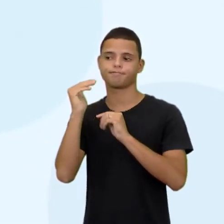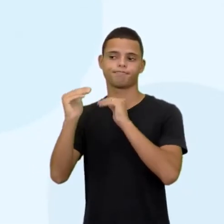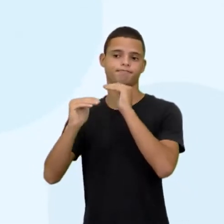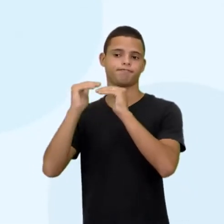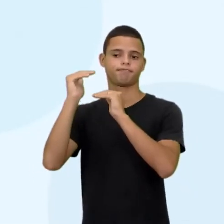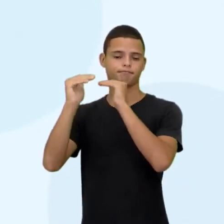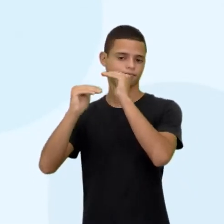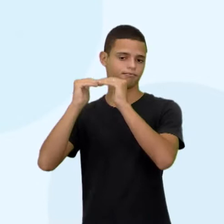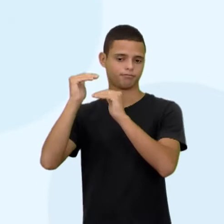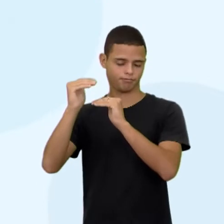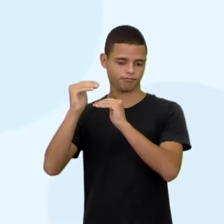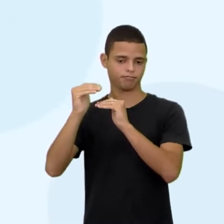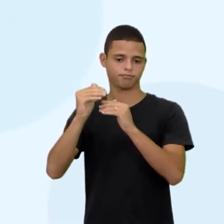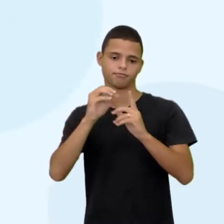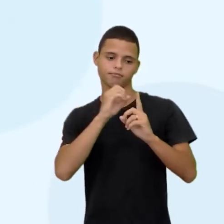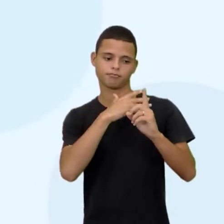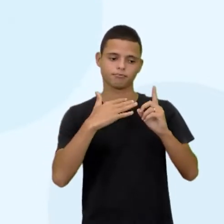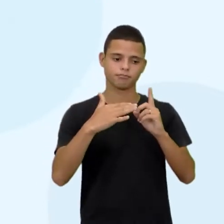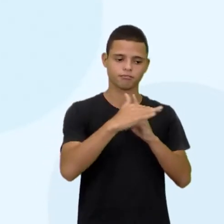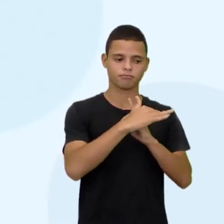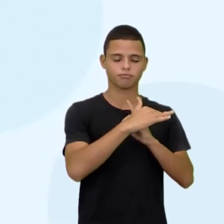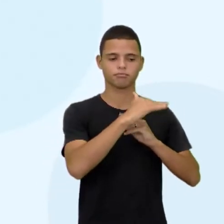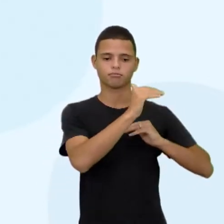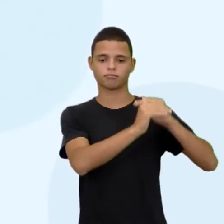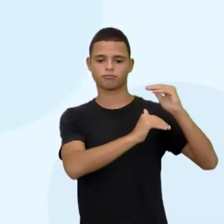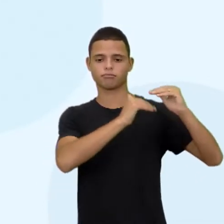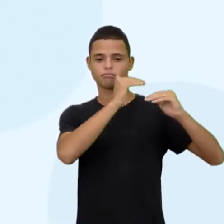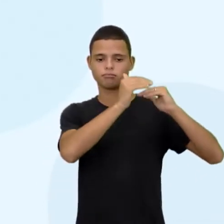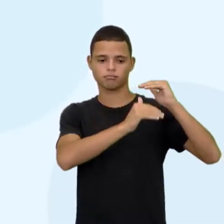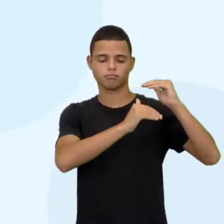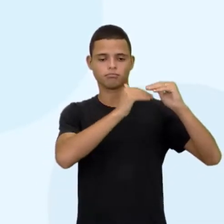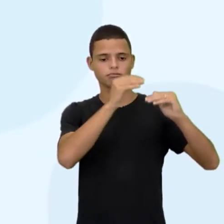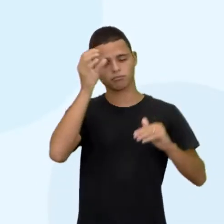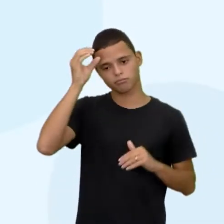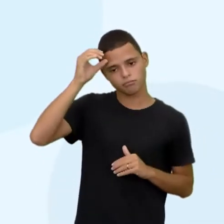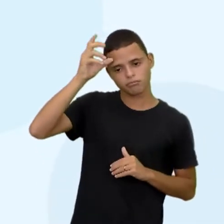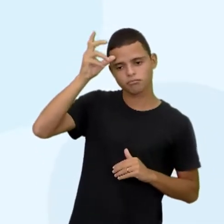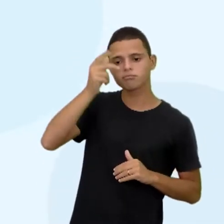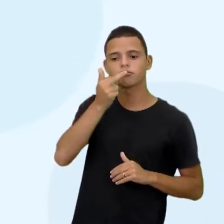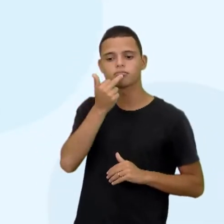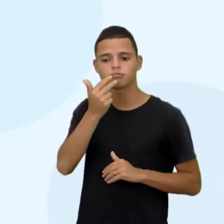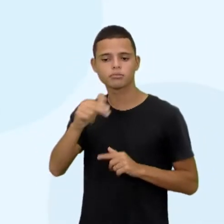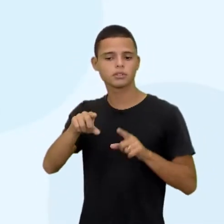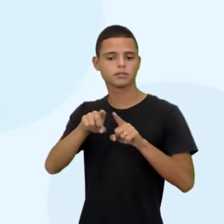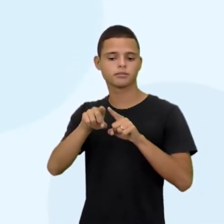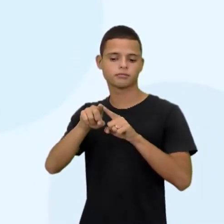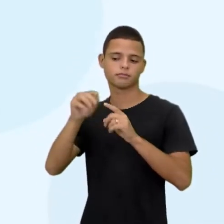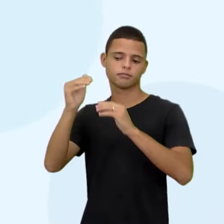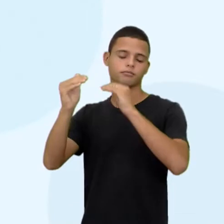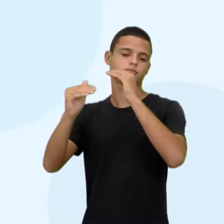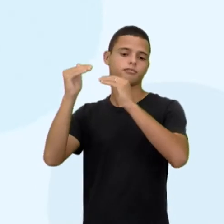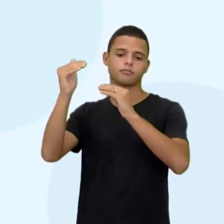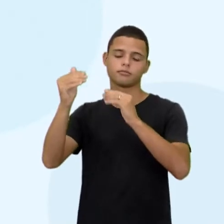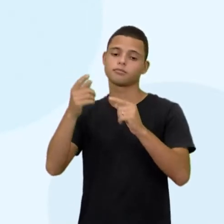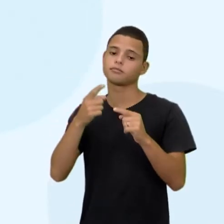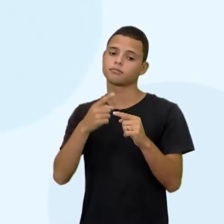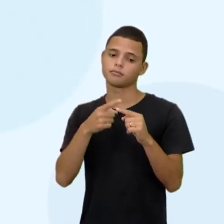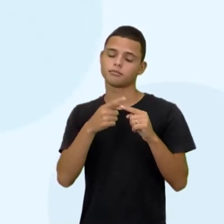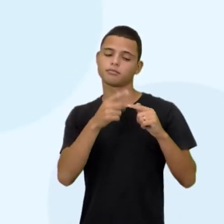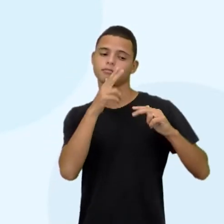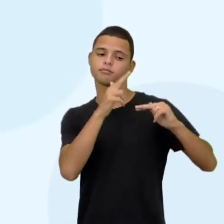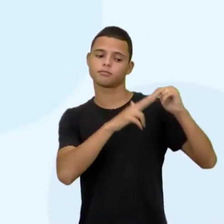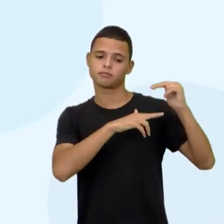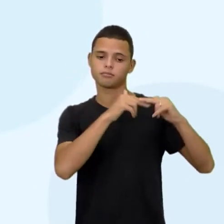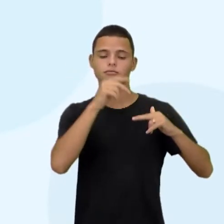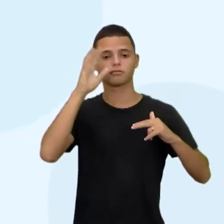vez que, conforme a sociedade avança em seus diversos conhecimentos, a língua também progride, já que ela materializa